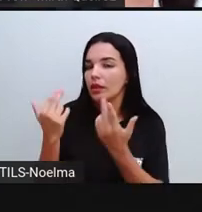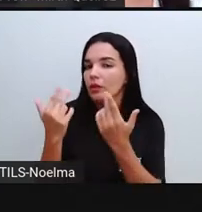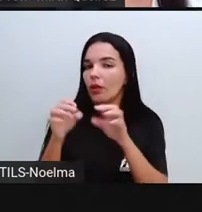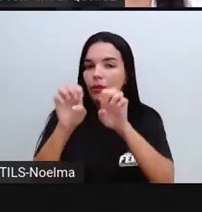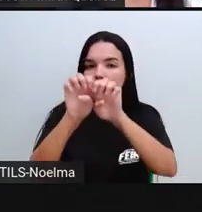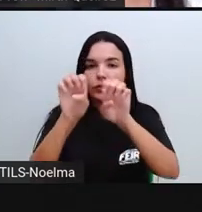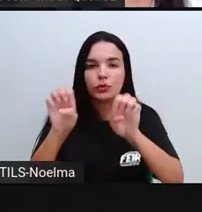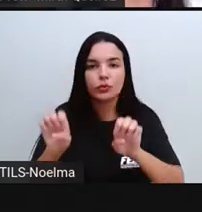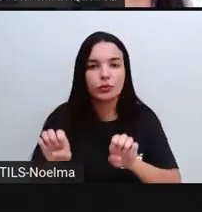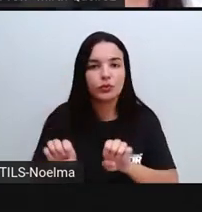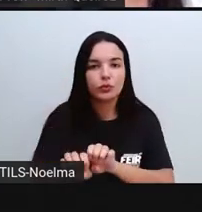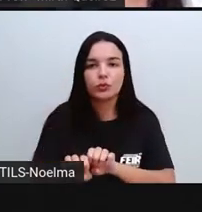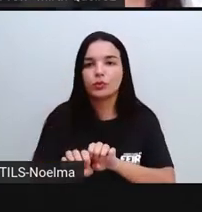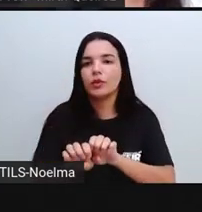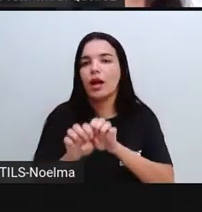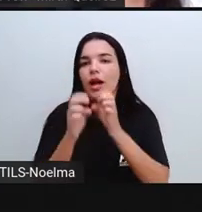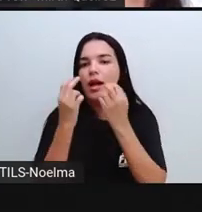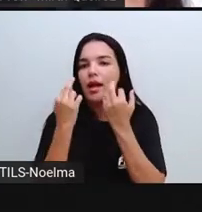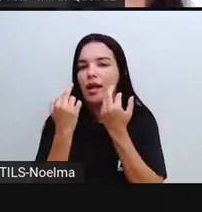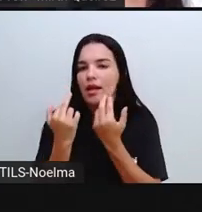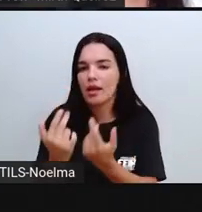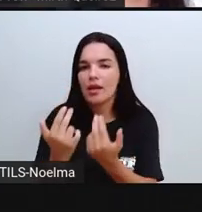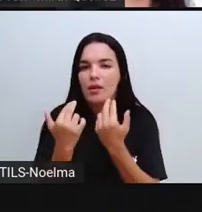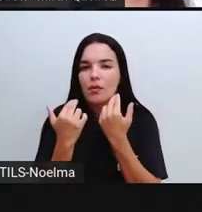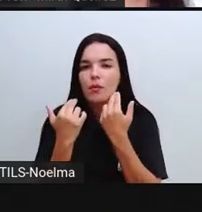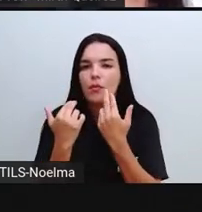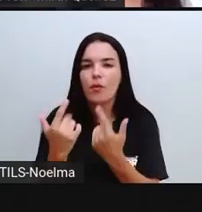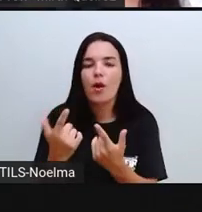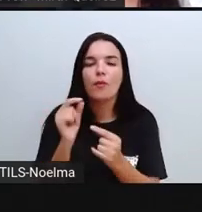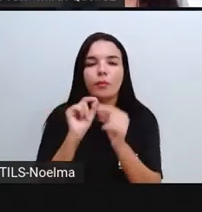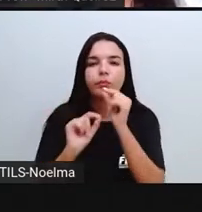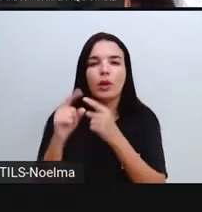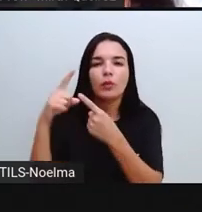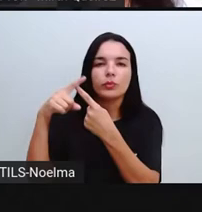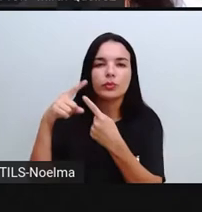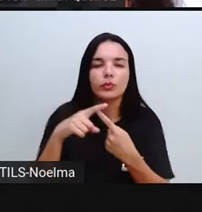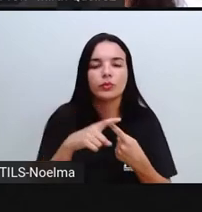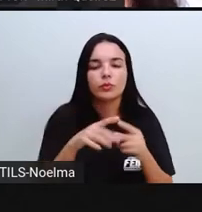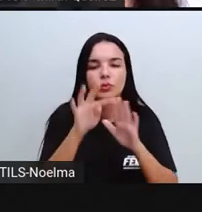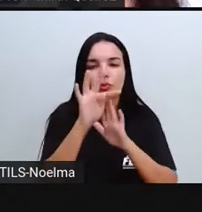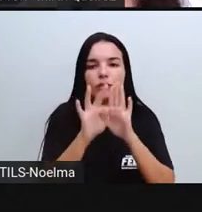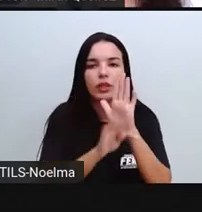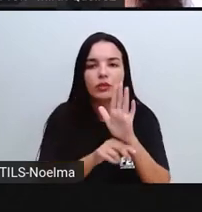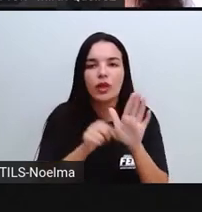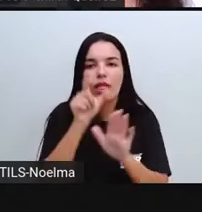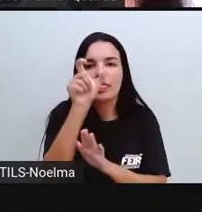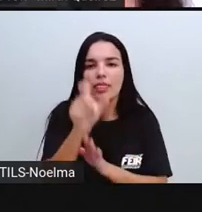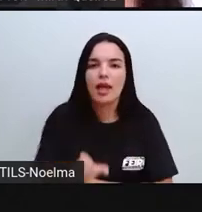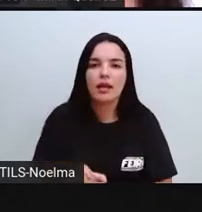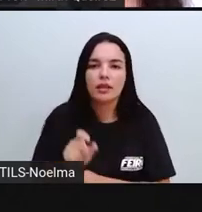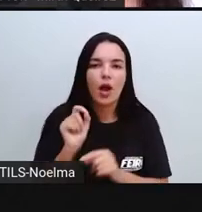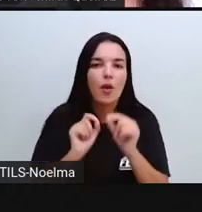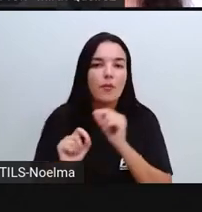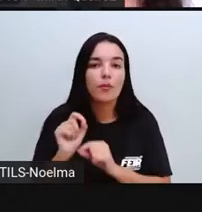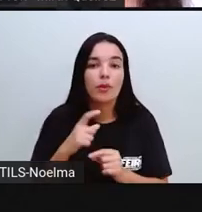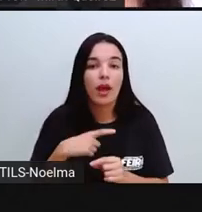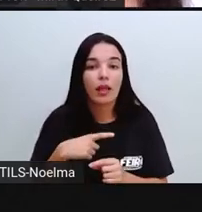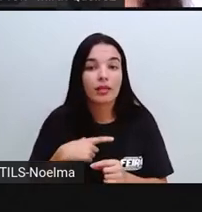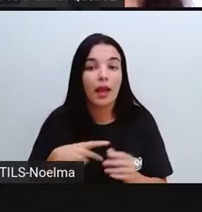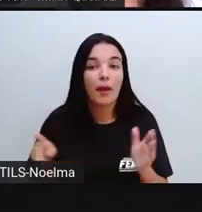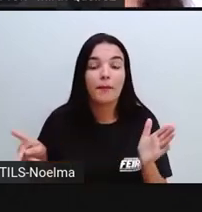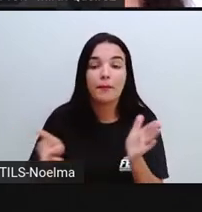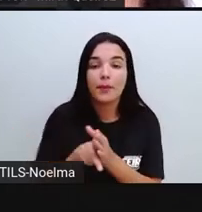mesmos elementos da tipologia narrativa, até porque o relato oral faz uso da narrativa,